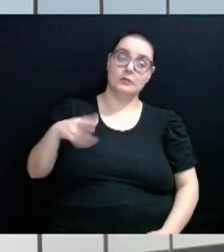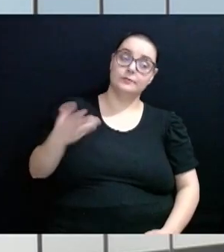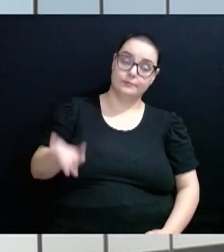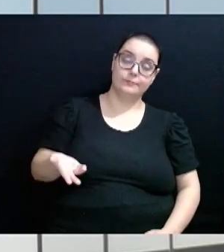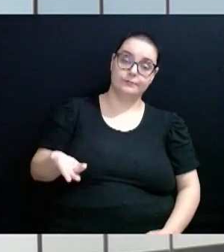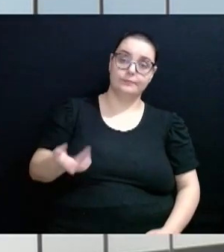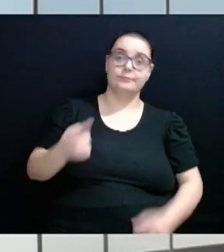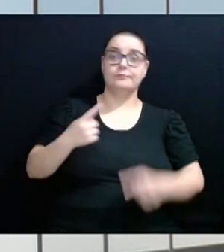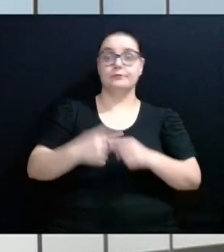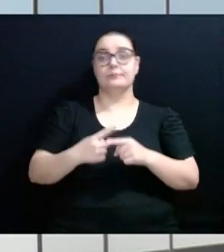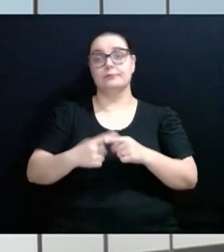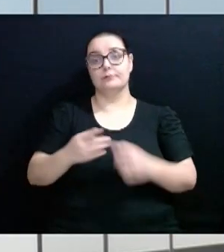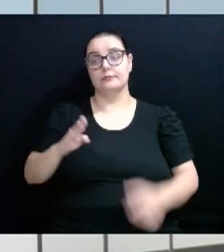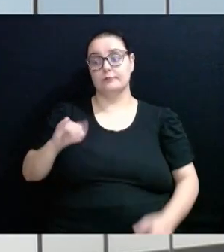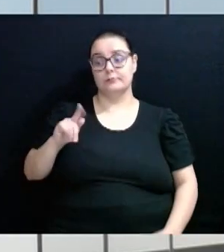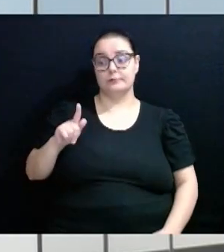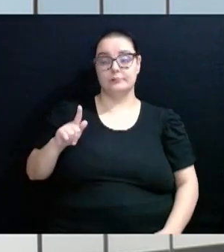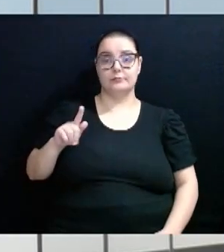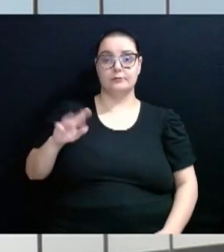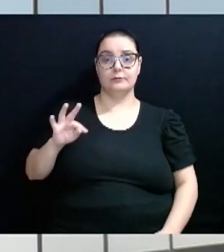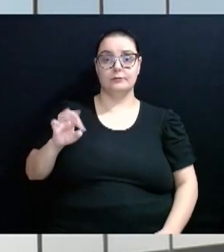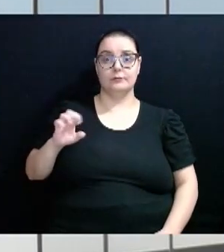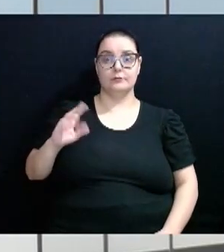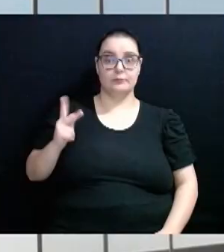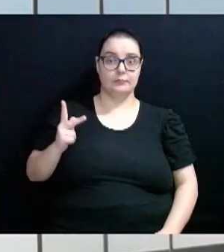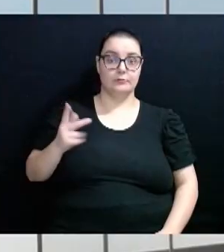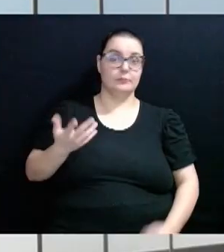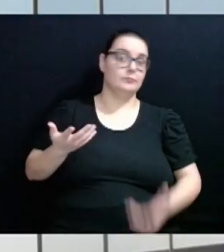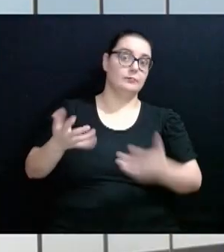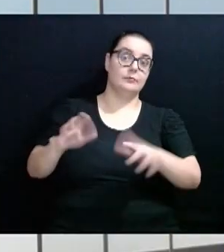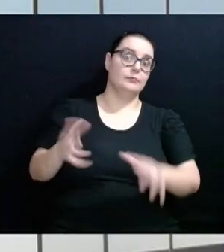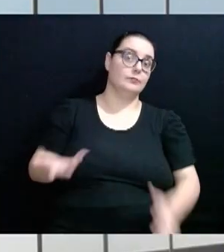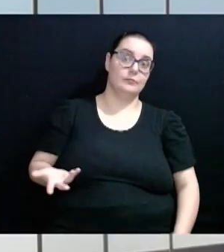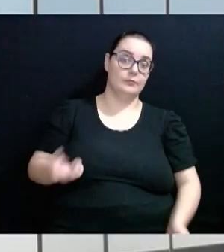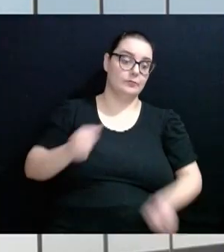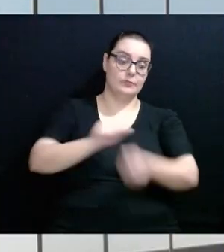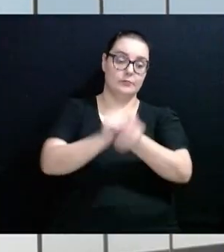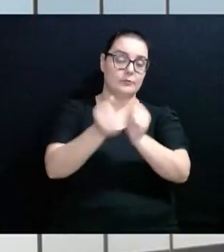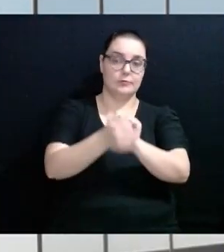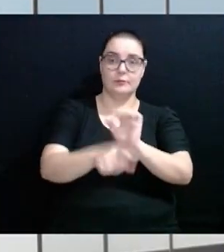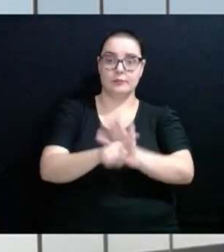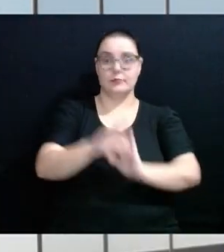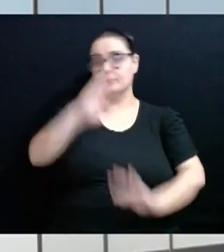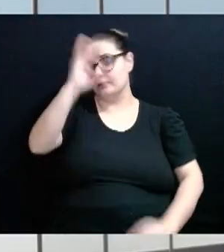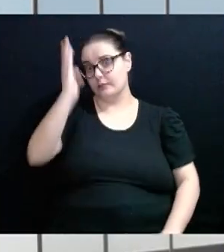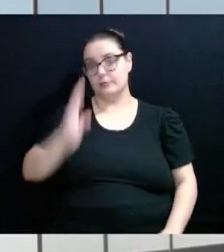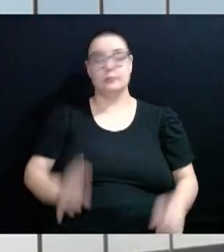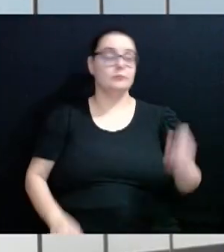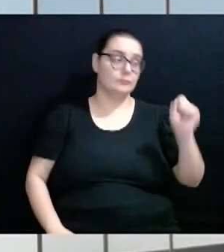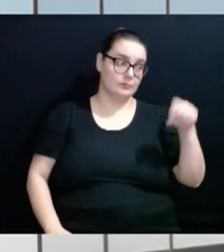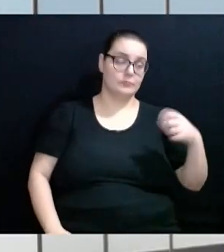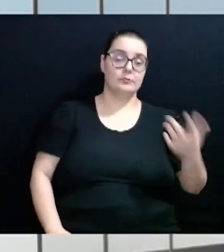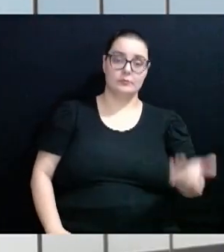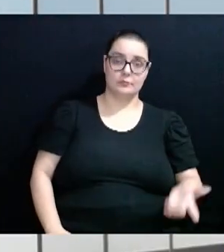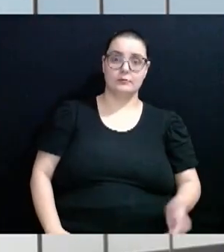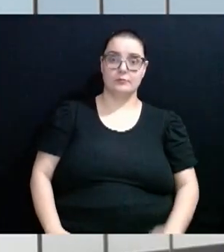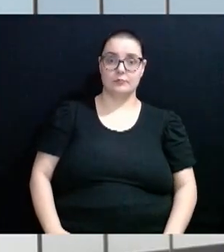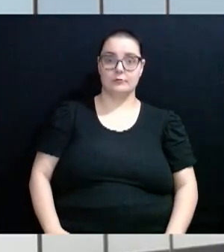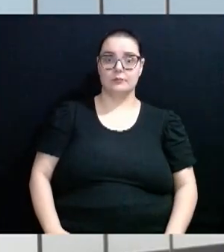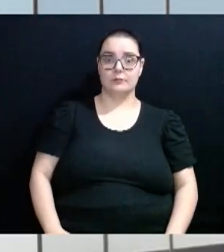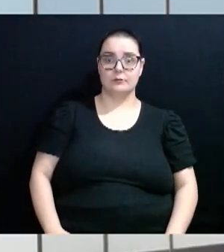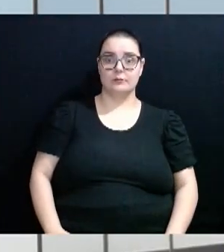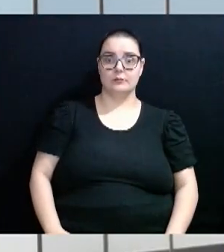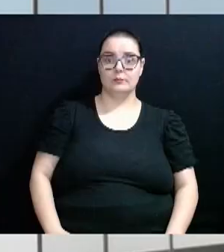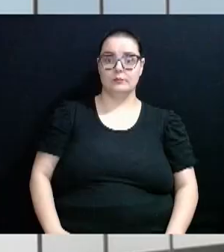Big Techs não querem se adequar à legislação brasileira. Sim. Né? Mas a Europa está fazendo a mesma coisa, está